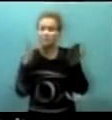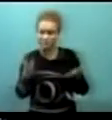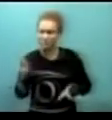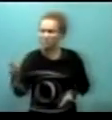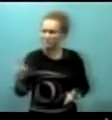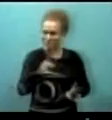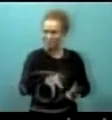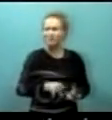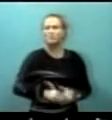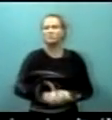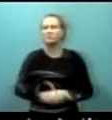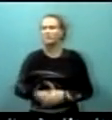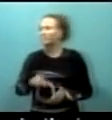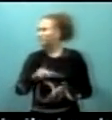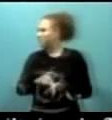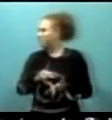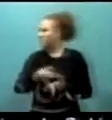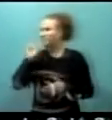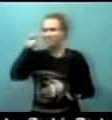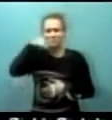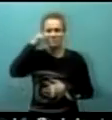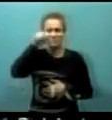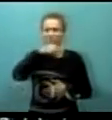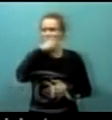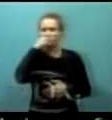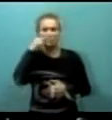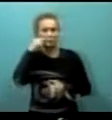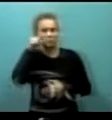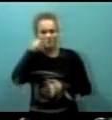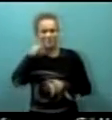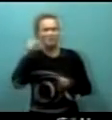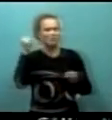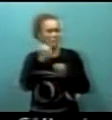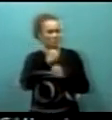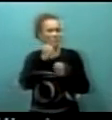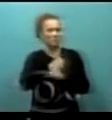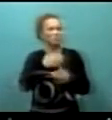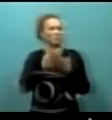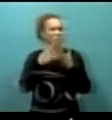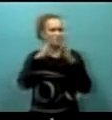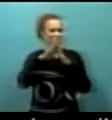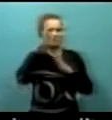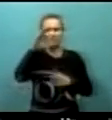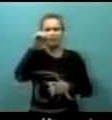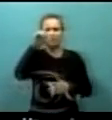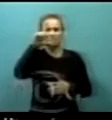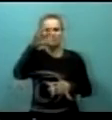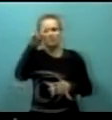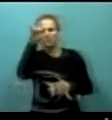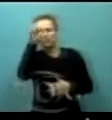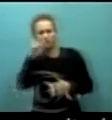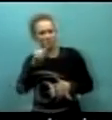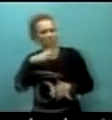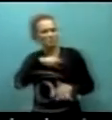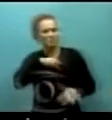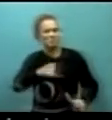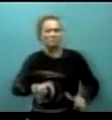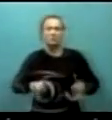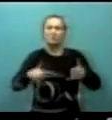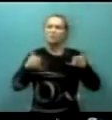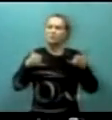nós. Bom, senador, sendo um grande idealizador do Bolshoi em Joinville, qual o sentimento da noite de hoje com essa homenagem à professora Galha? Olha, de gratidão à